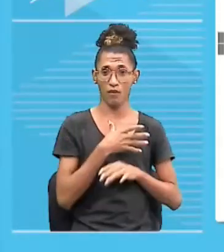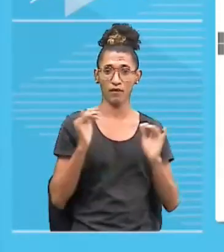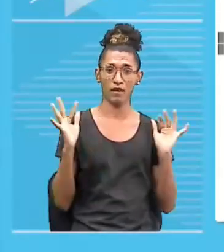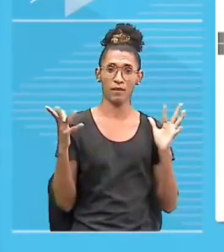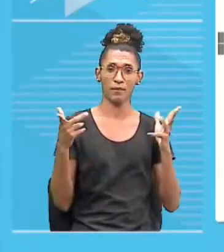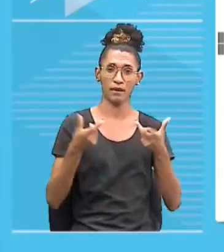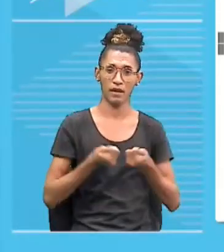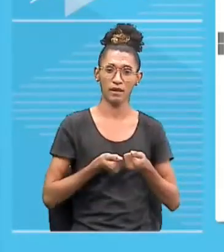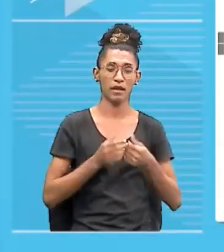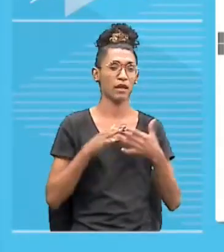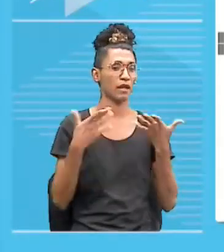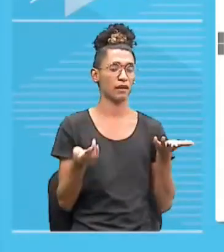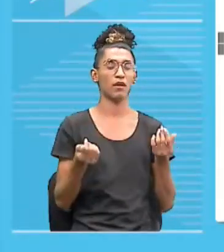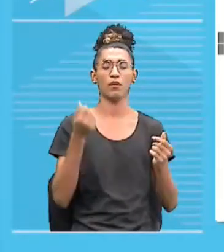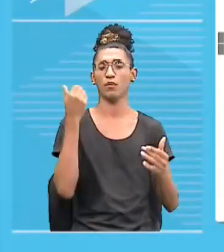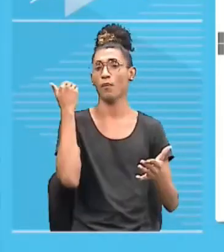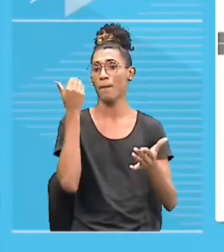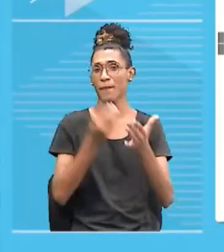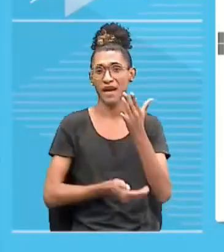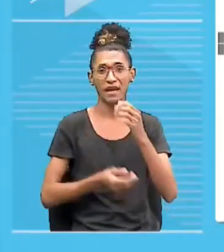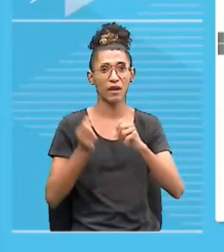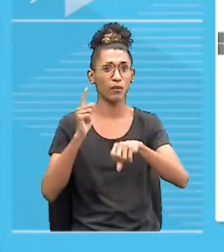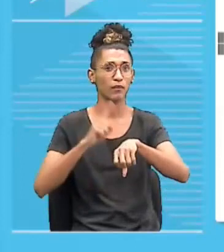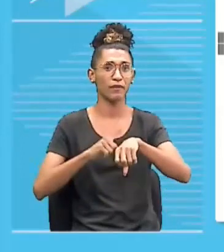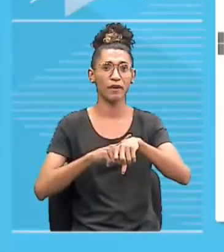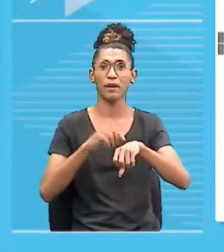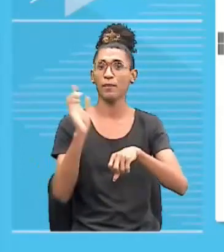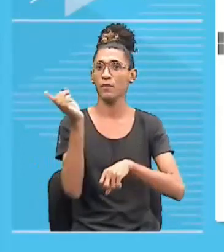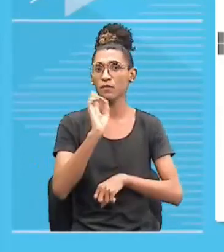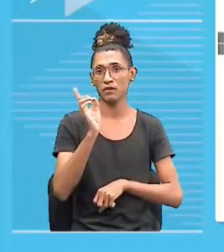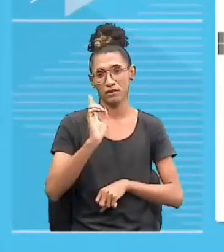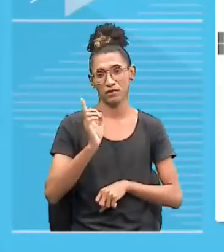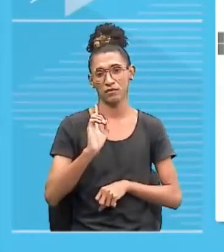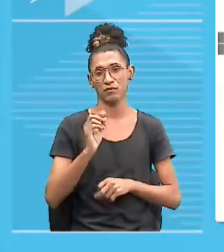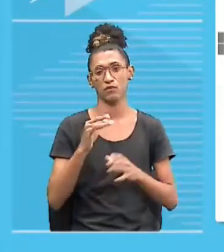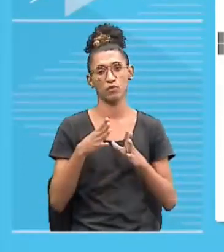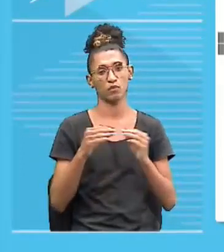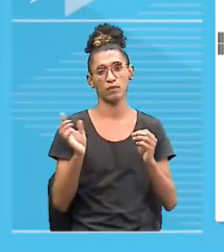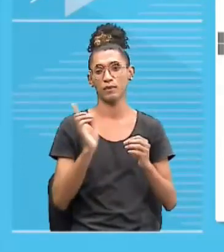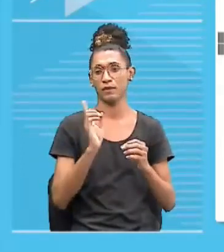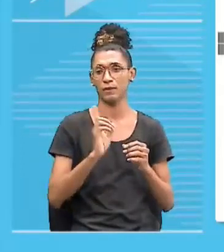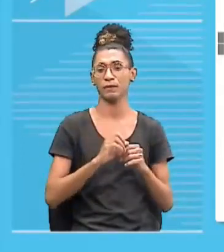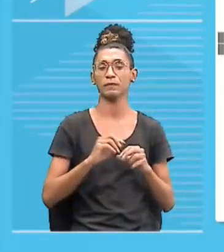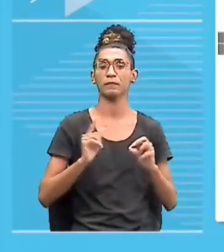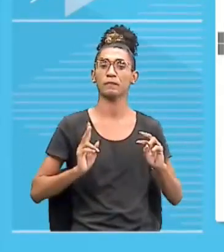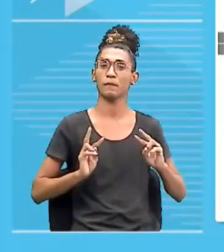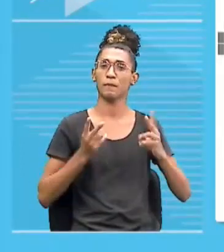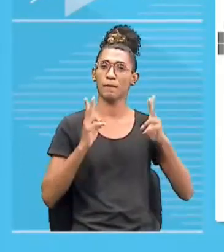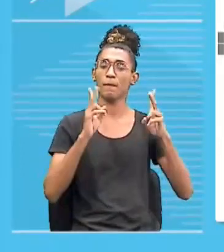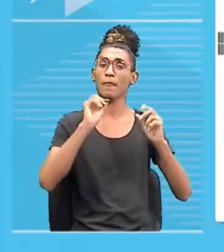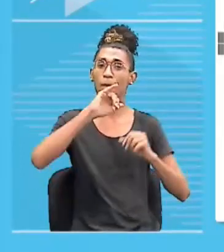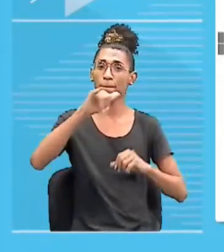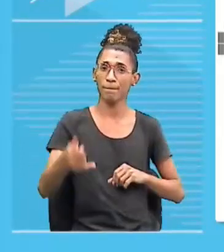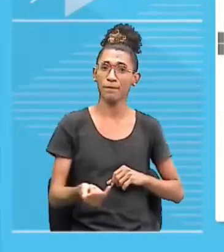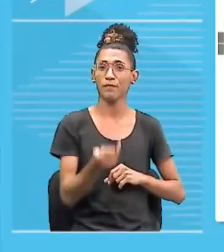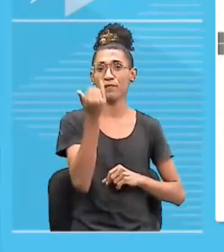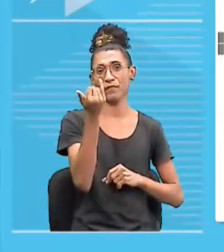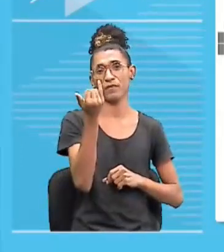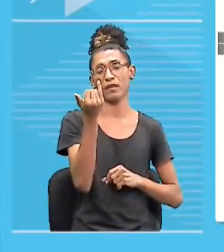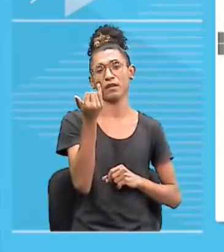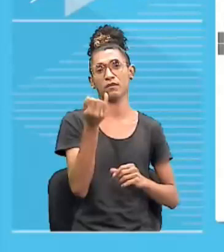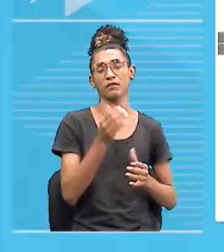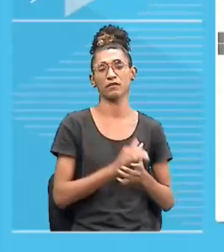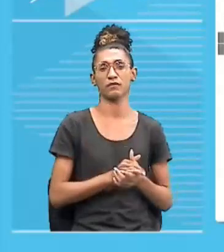certo? Então, não percam tempo, tá bom? Não percam tempo. Valorizem aí as